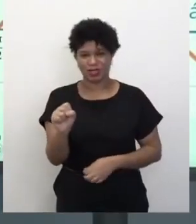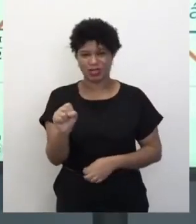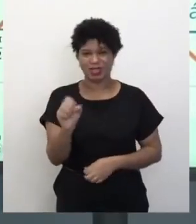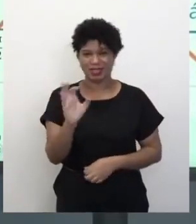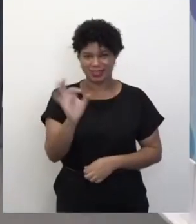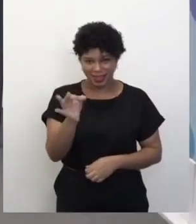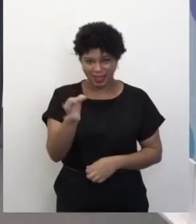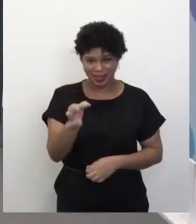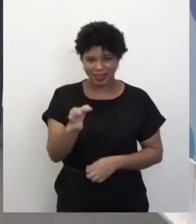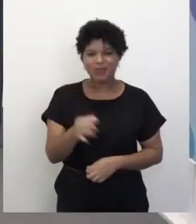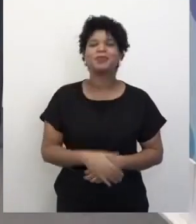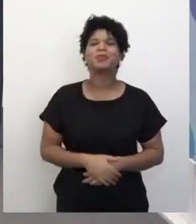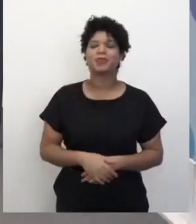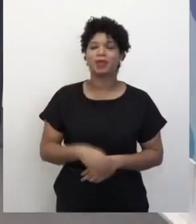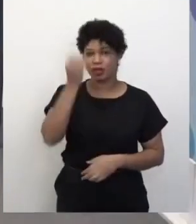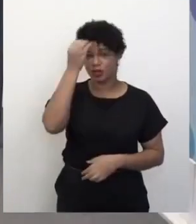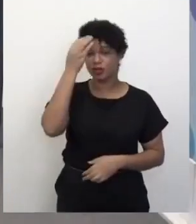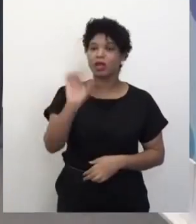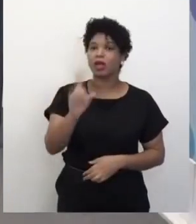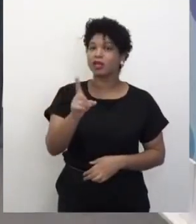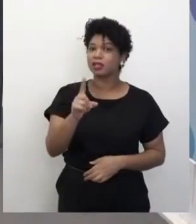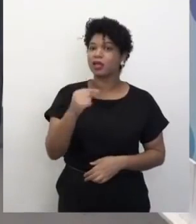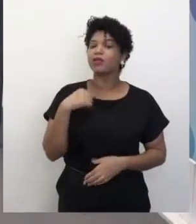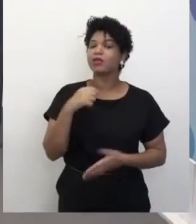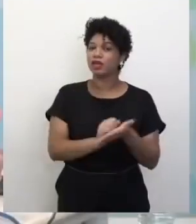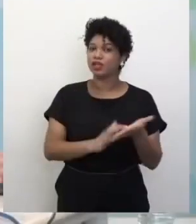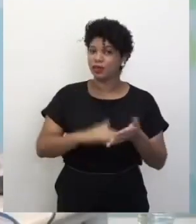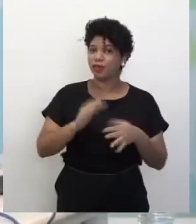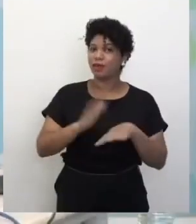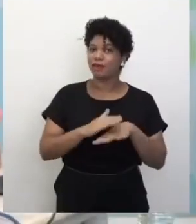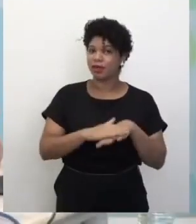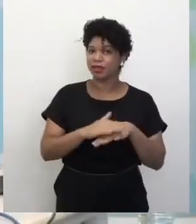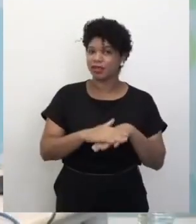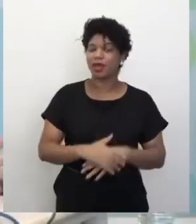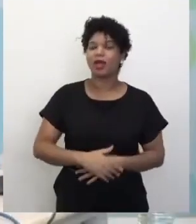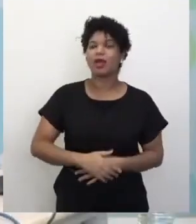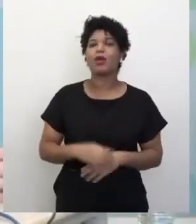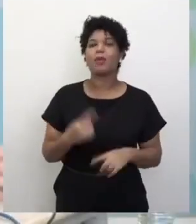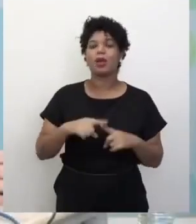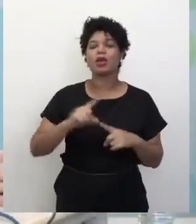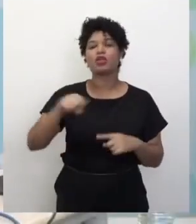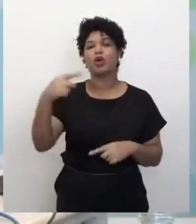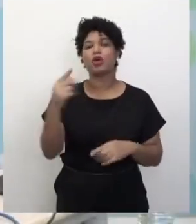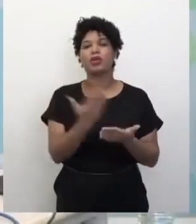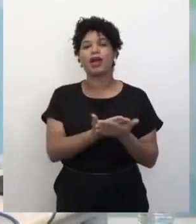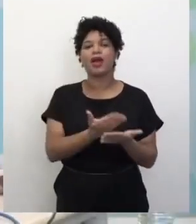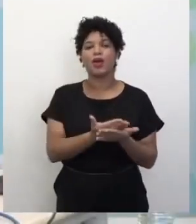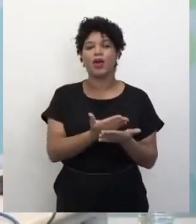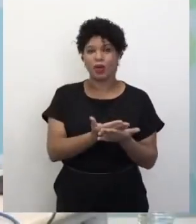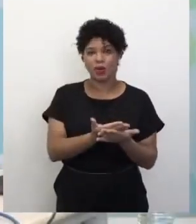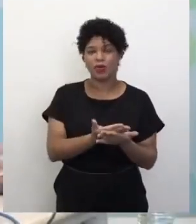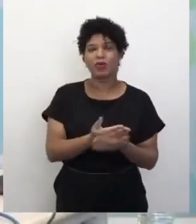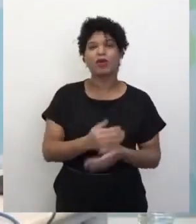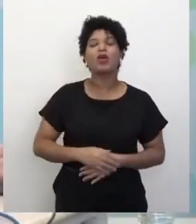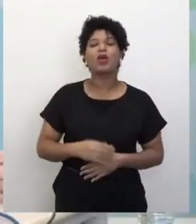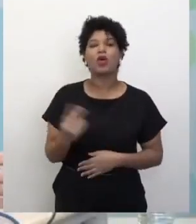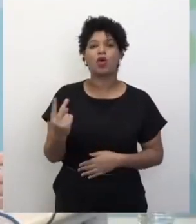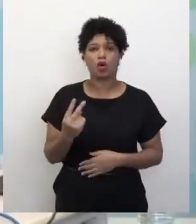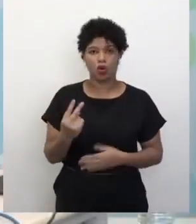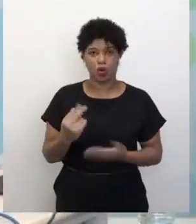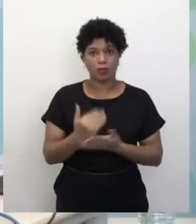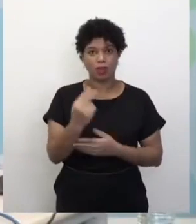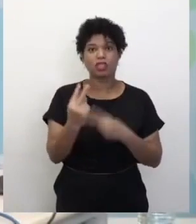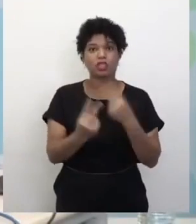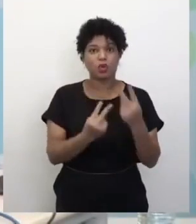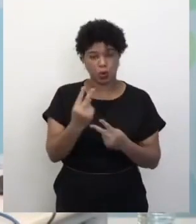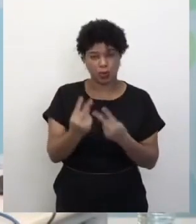professora Roberta? Certo. Não esqueçam de fazer a nossa última atividade aí do bimestre, porque próxima aula começa o segundo bimestre. Então, vai lá, entra lá, faz a